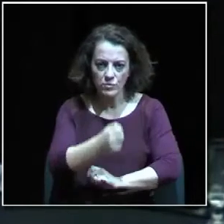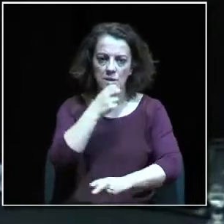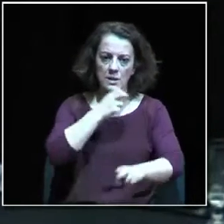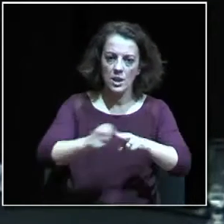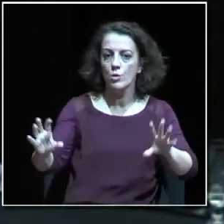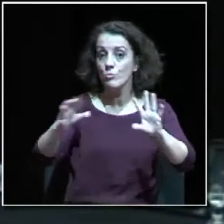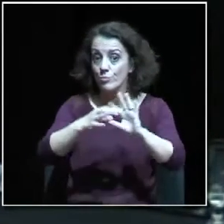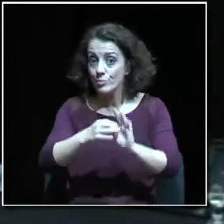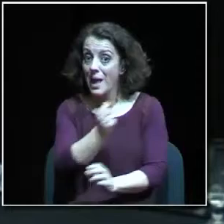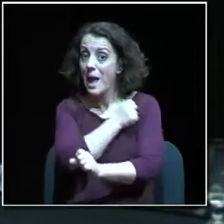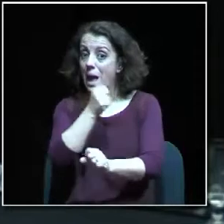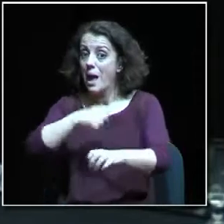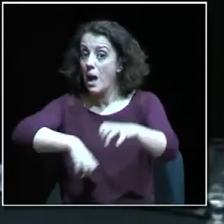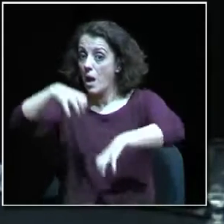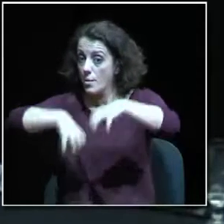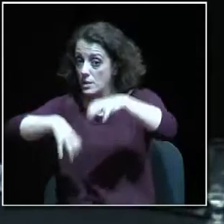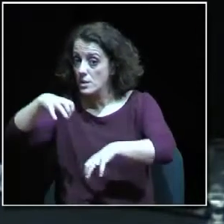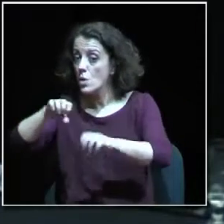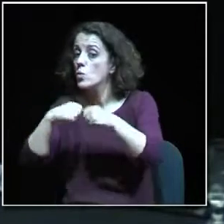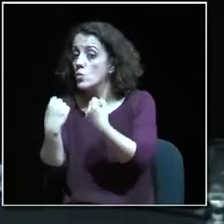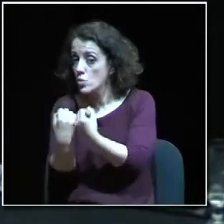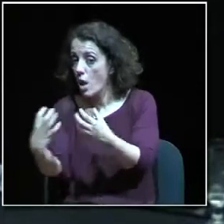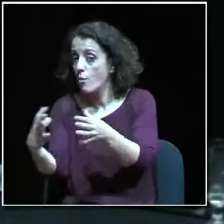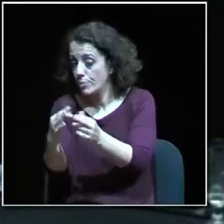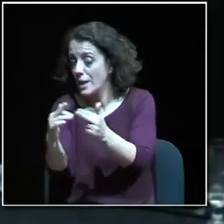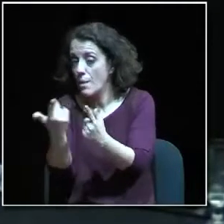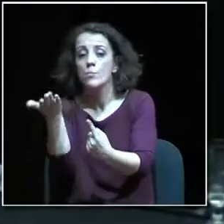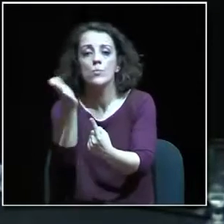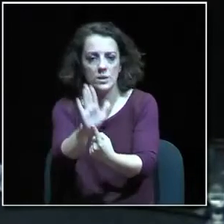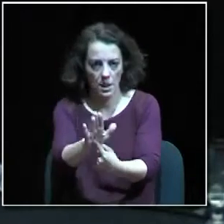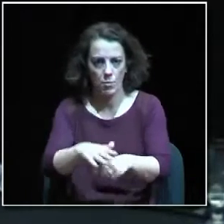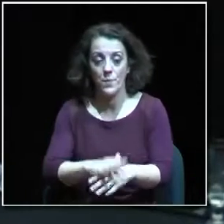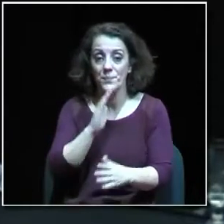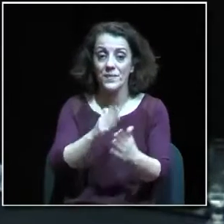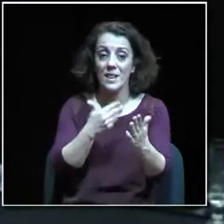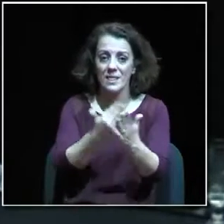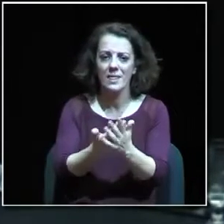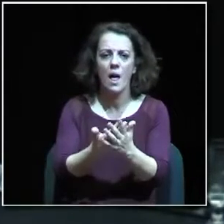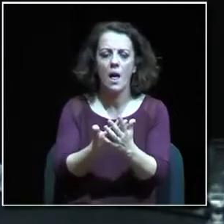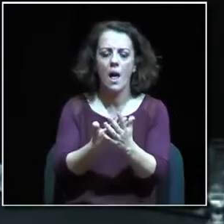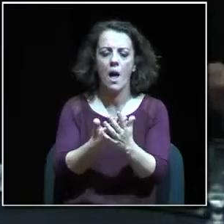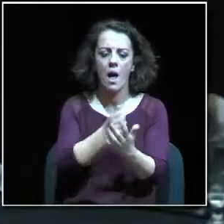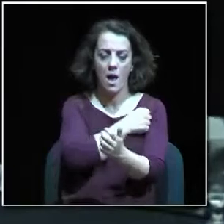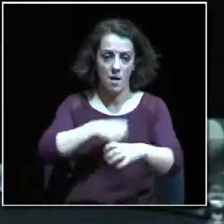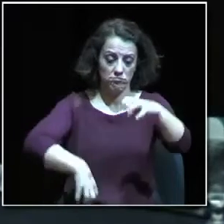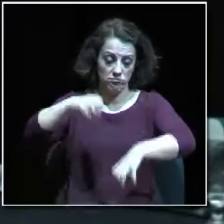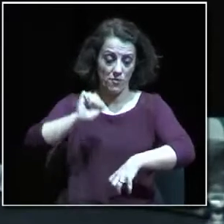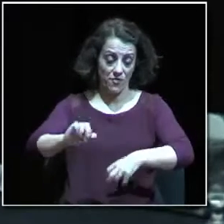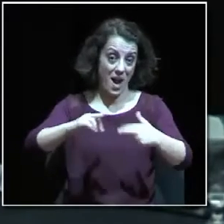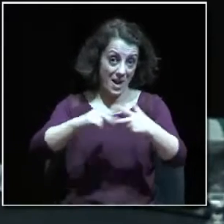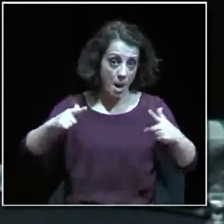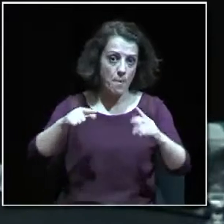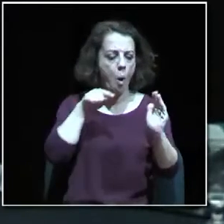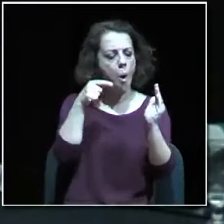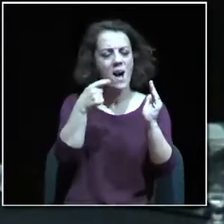esta questão de forma mais abrangente. Por exemplo, para além do isolamento térmico e sonoro do Parque Habitacional Municipal, que são